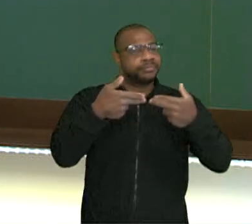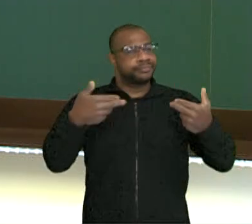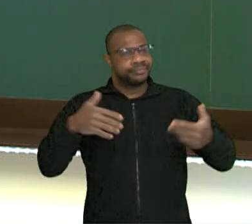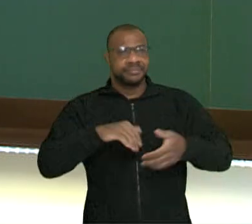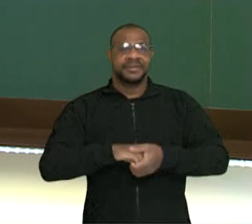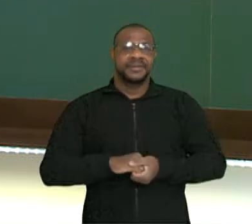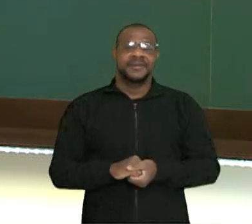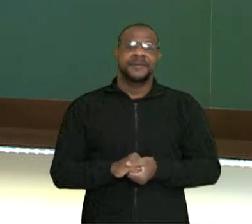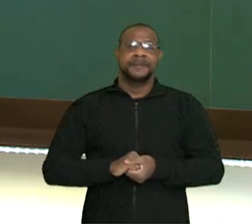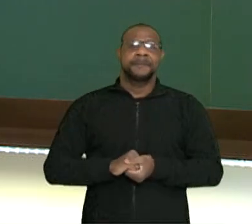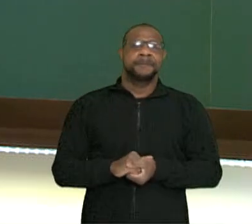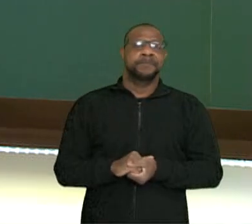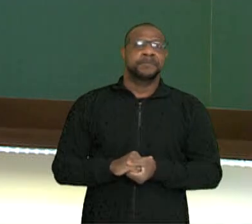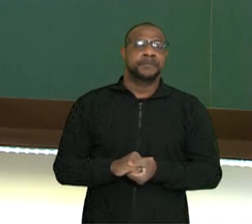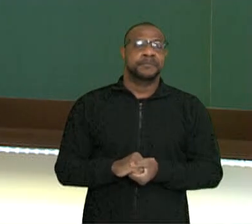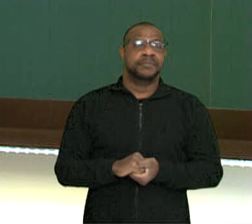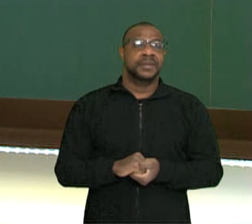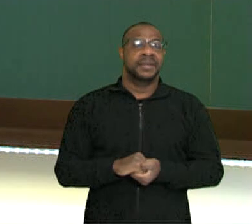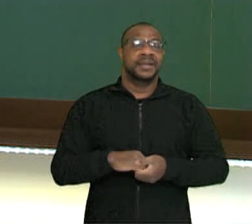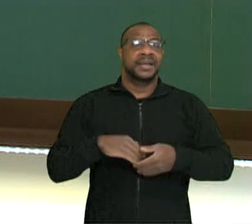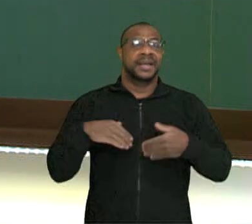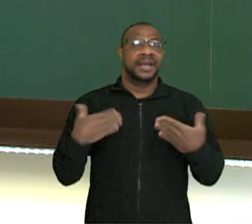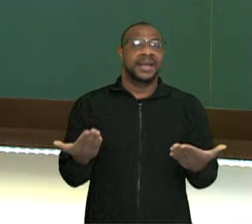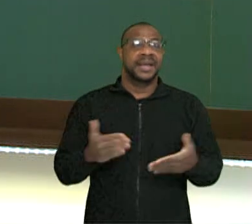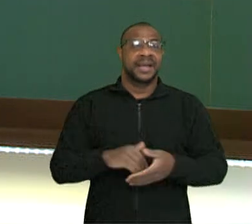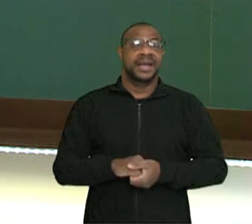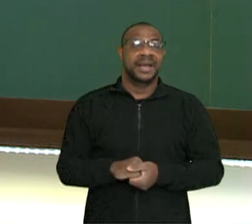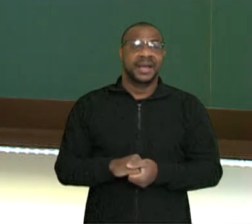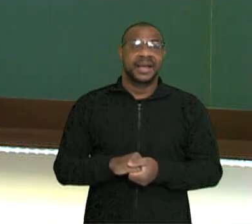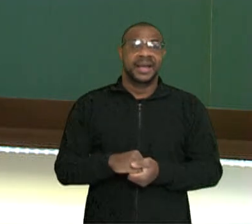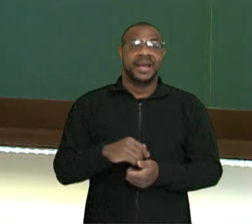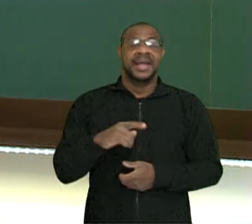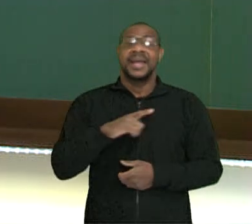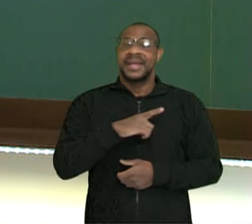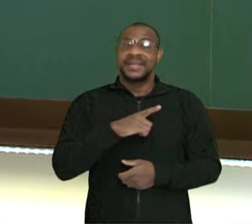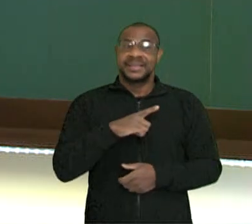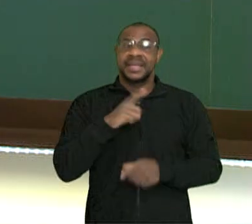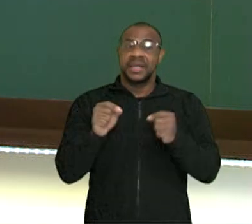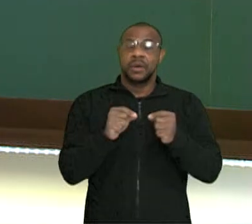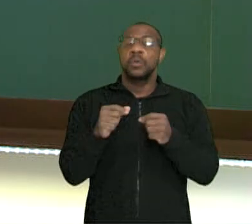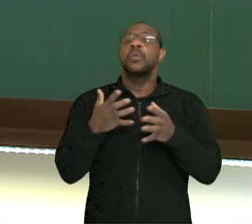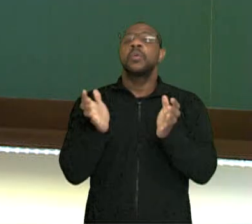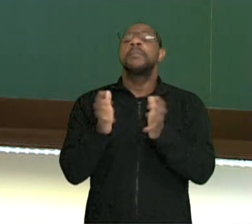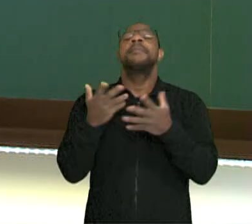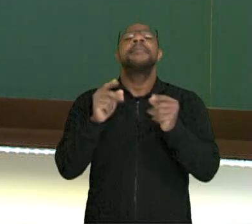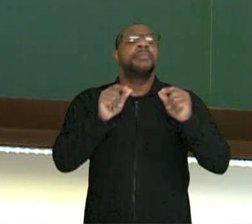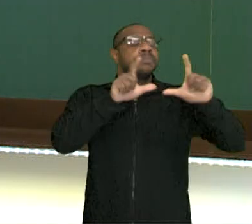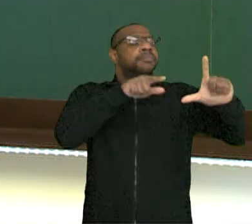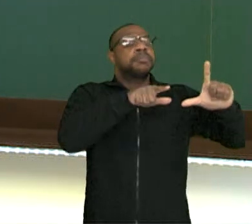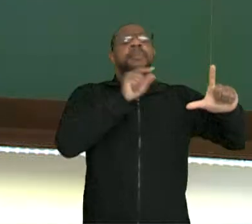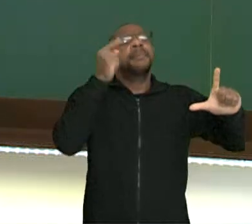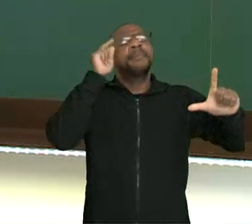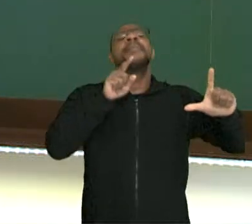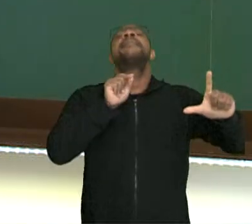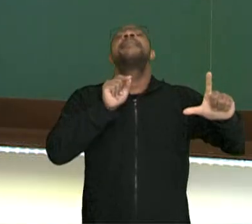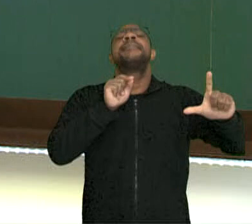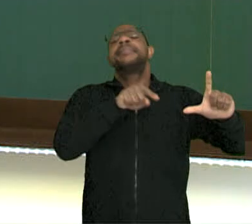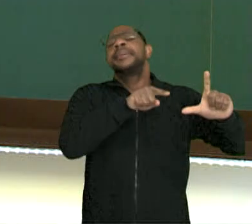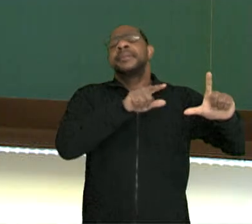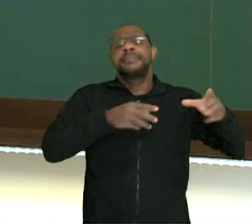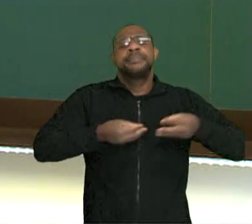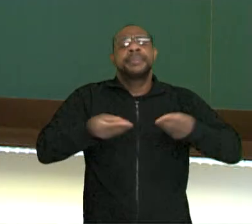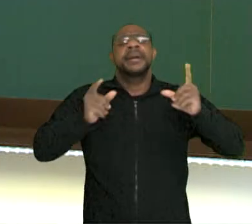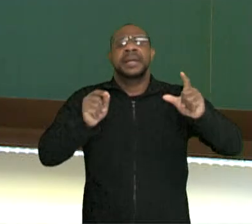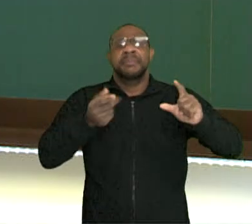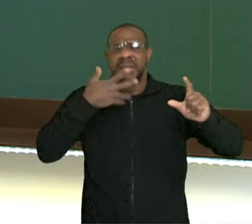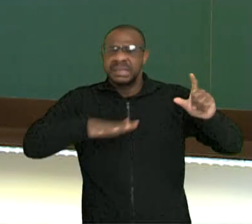para a finalidade que ele se presta. Então, ter o público em mente é bem essencial na composição de um